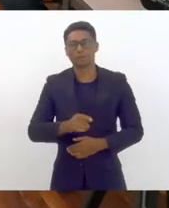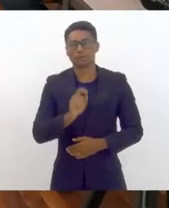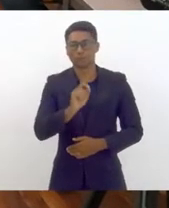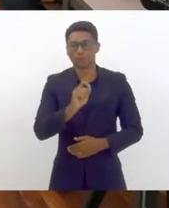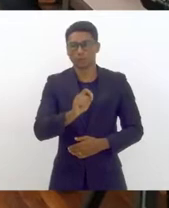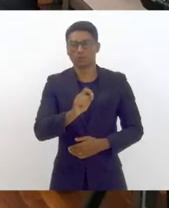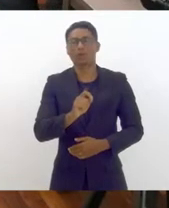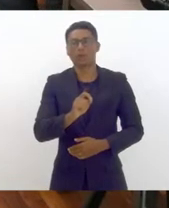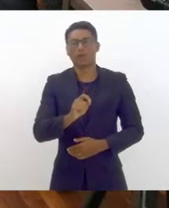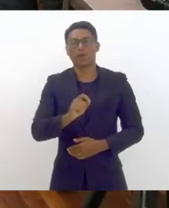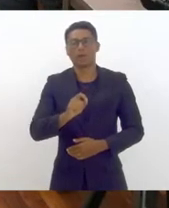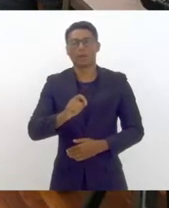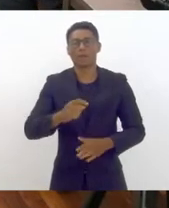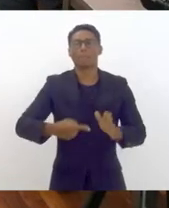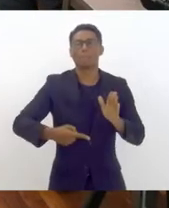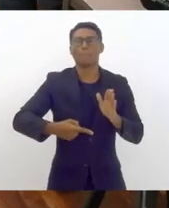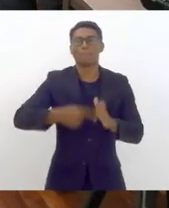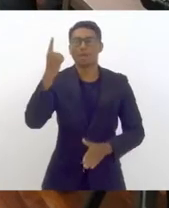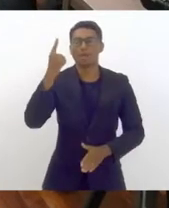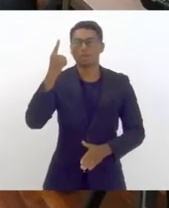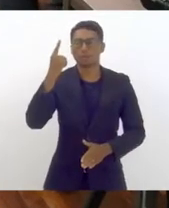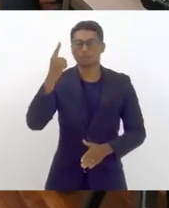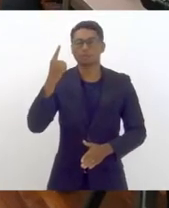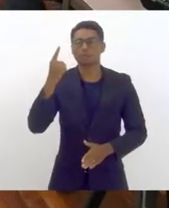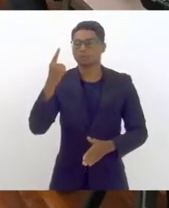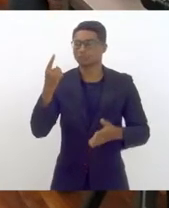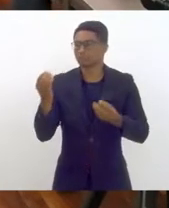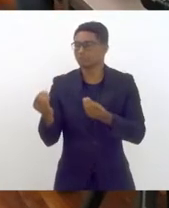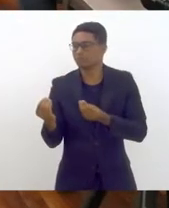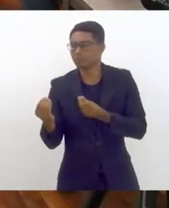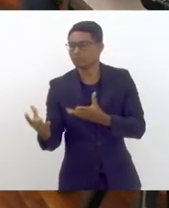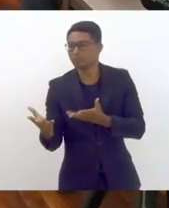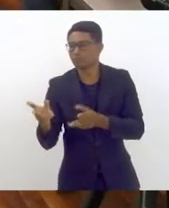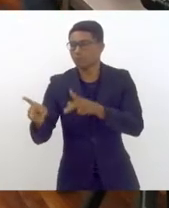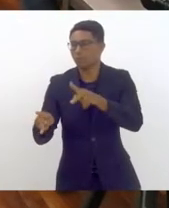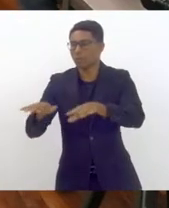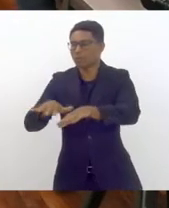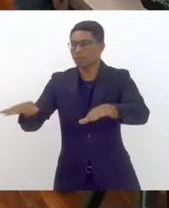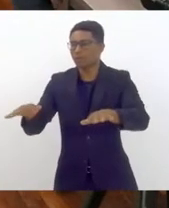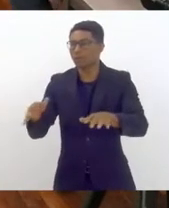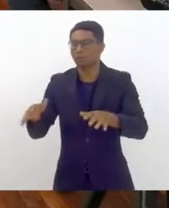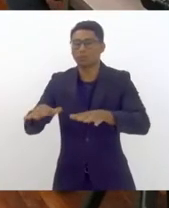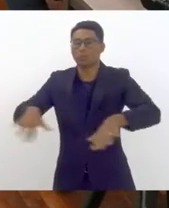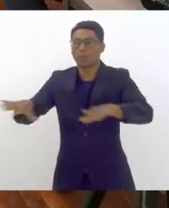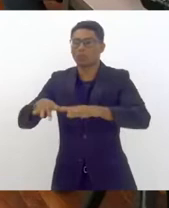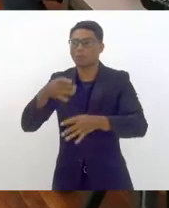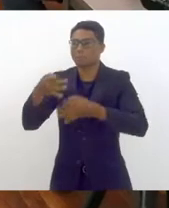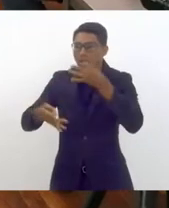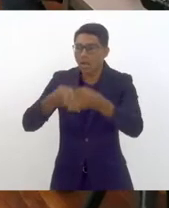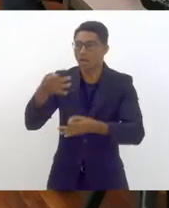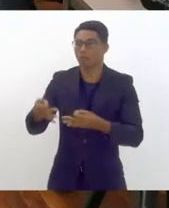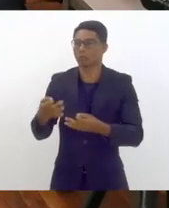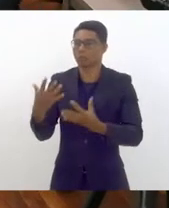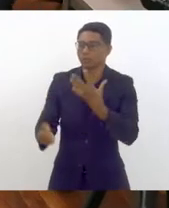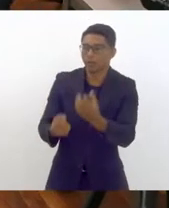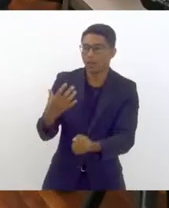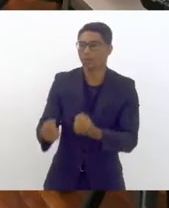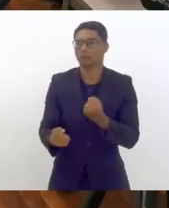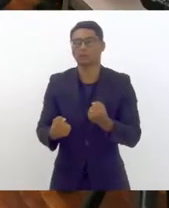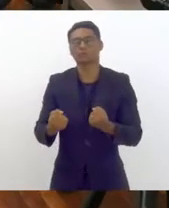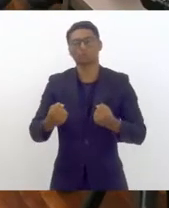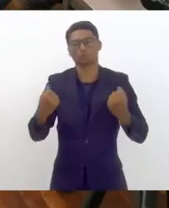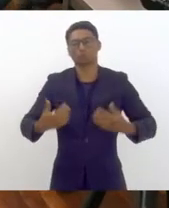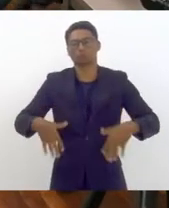com pioneirismo, com ideias arrojadas e dando a demonstração clara da sua total transparência